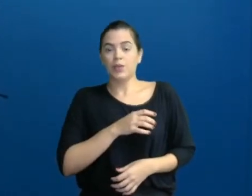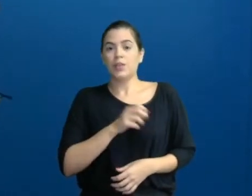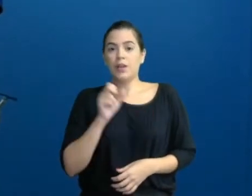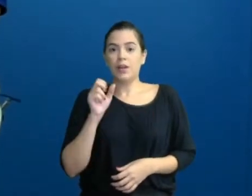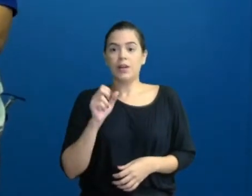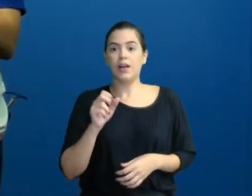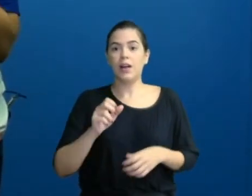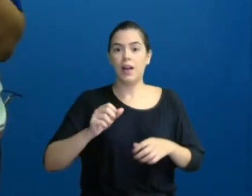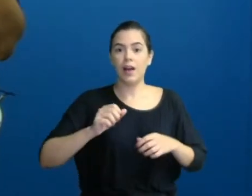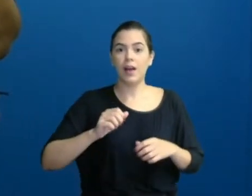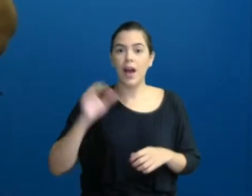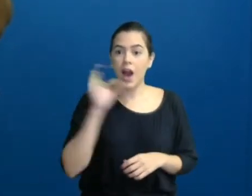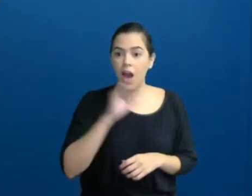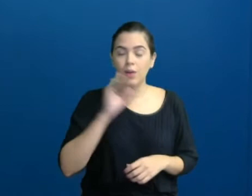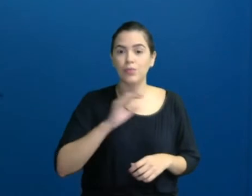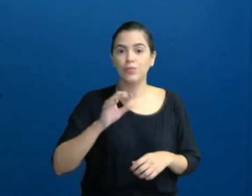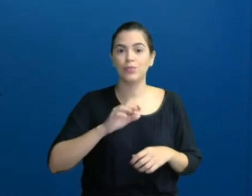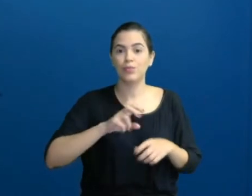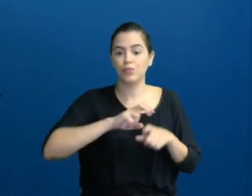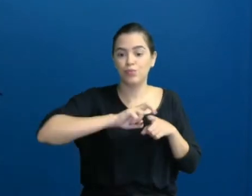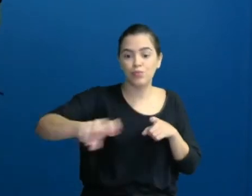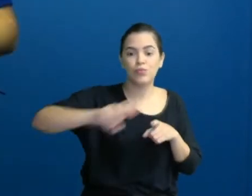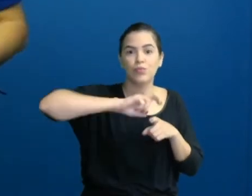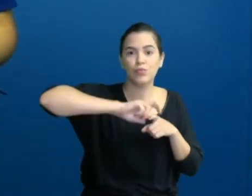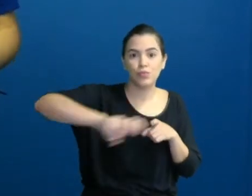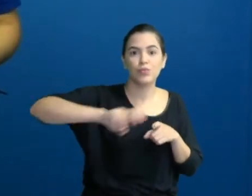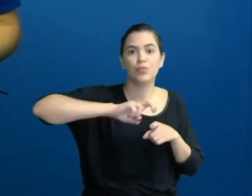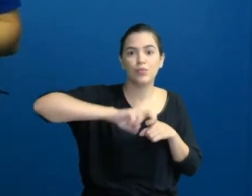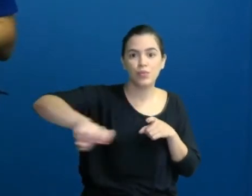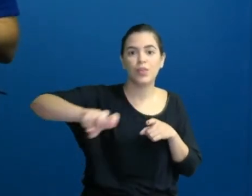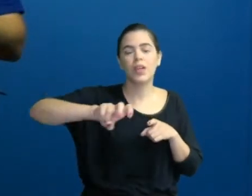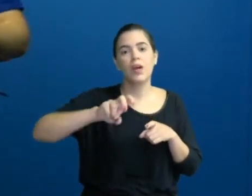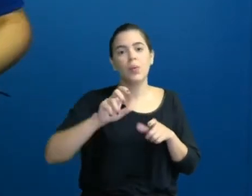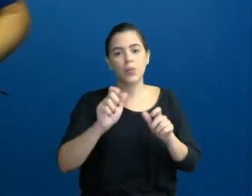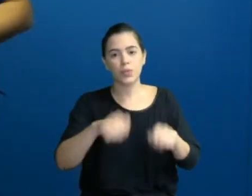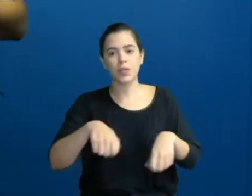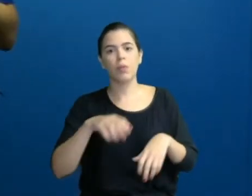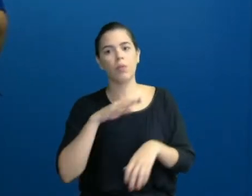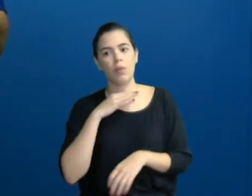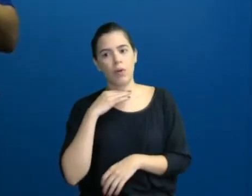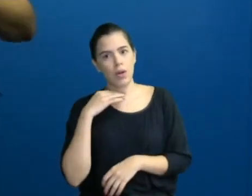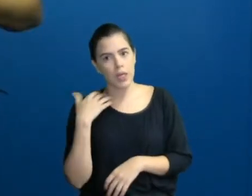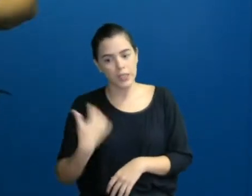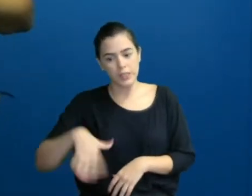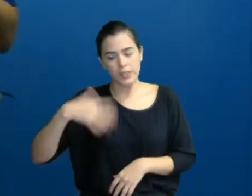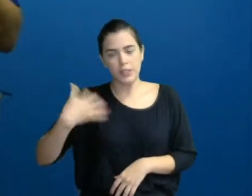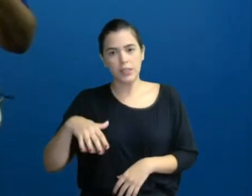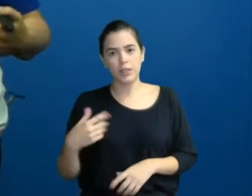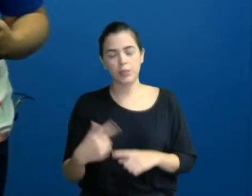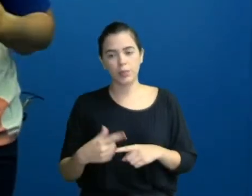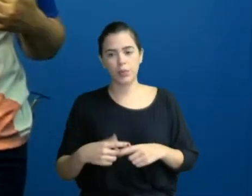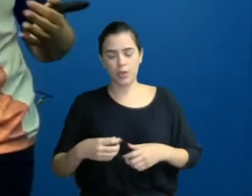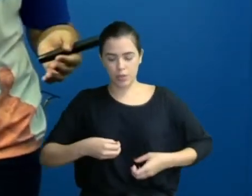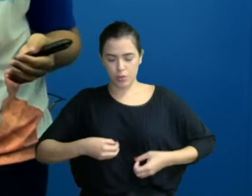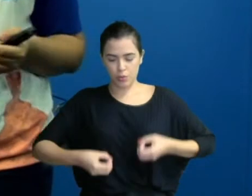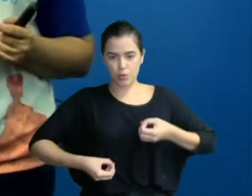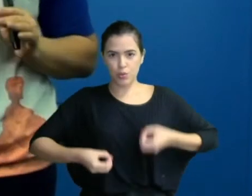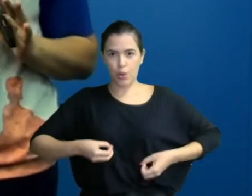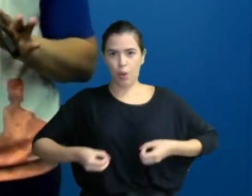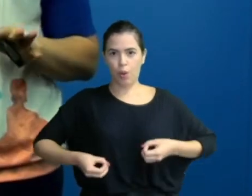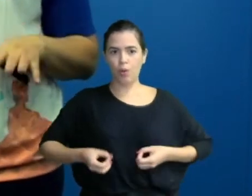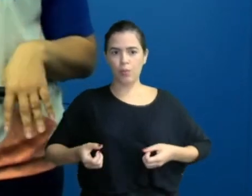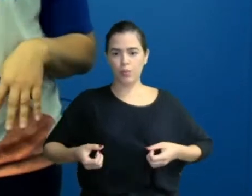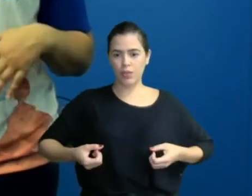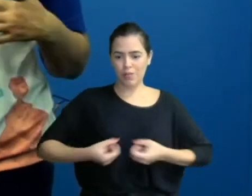alcançar. Né? Eles achavam que se o trem fosse muito rápido, as pessoas poderiam morrer, porque poderiam impactar os órgãos dentro dela,